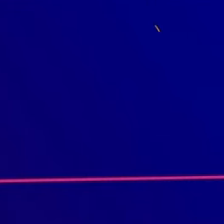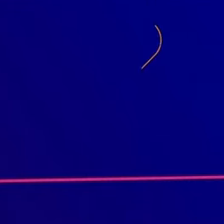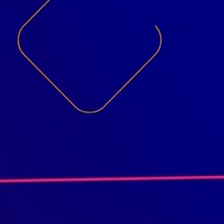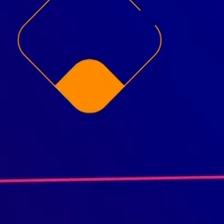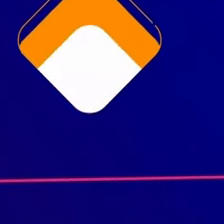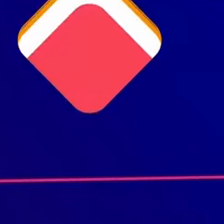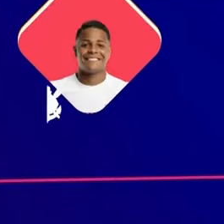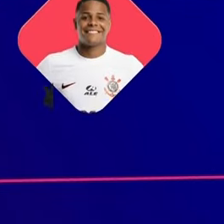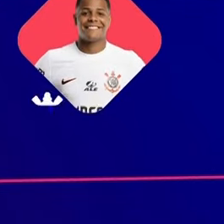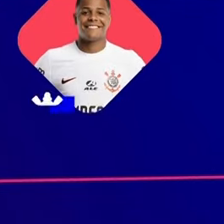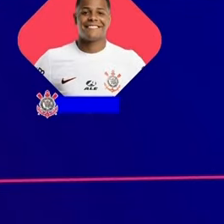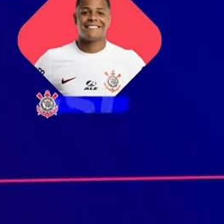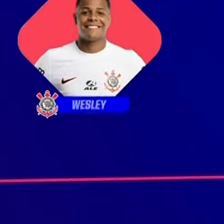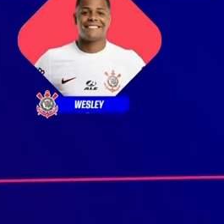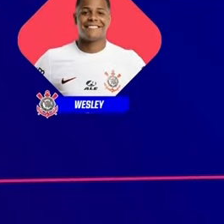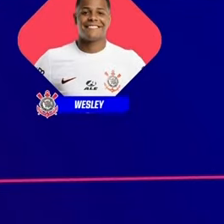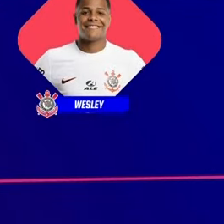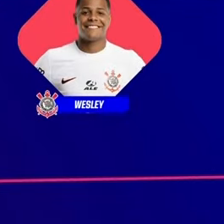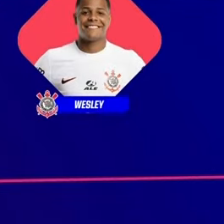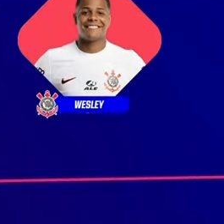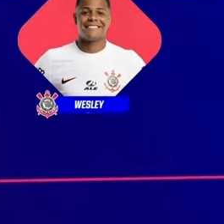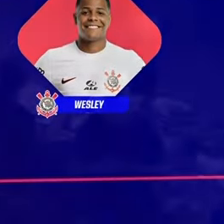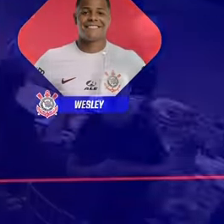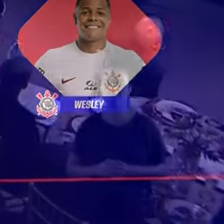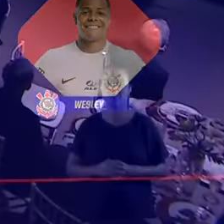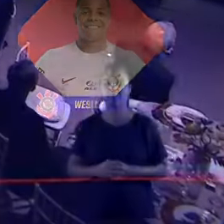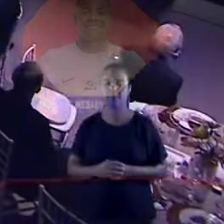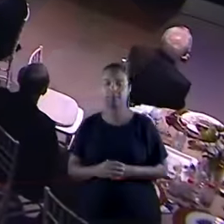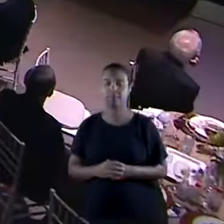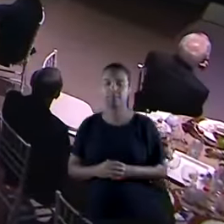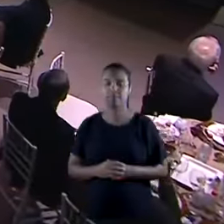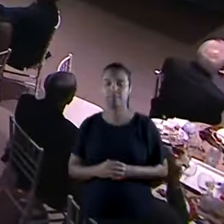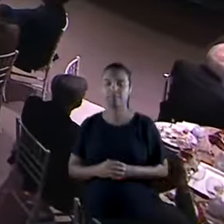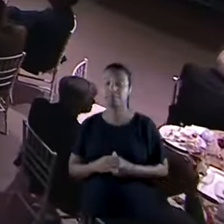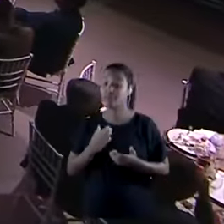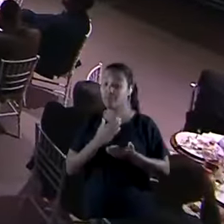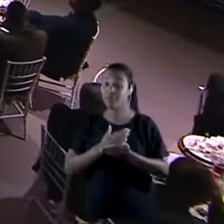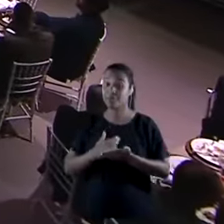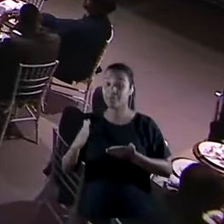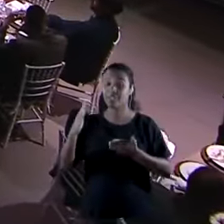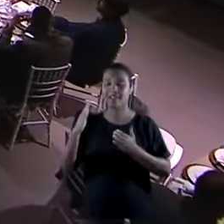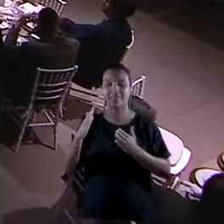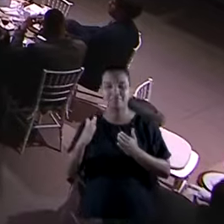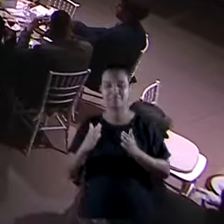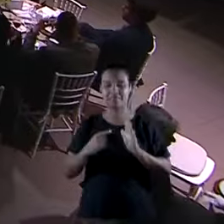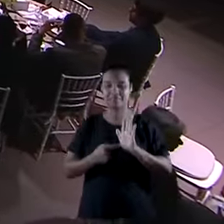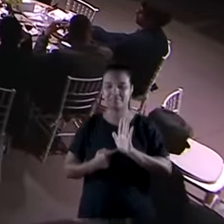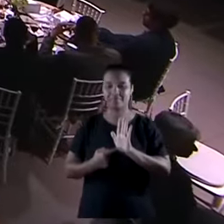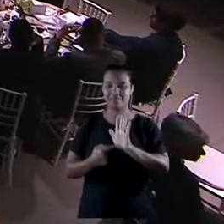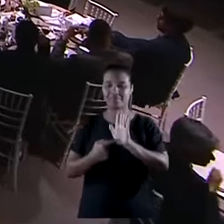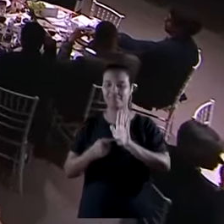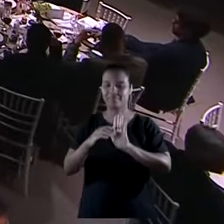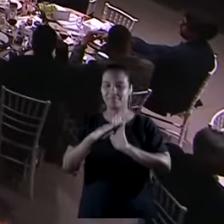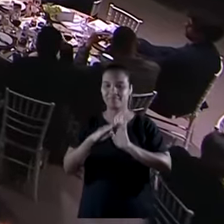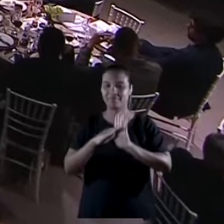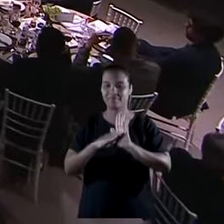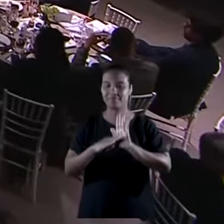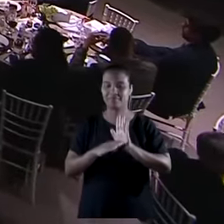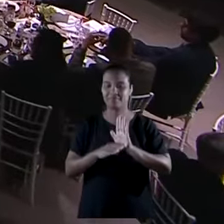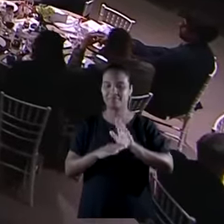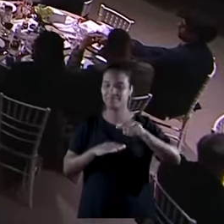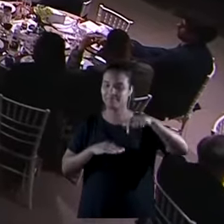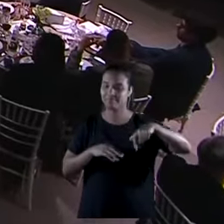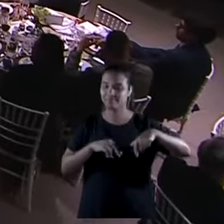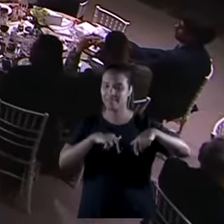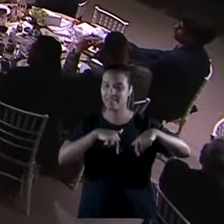Quirino, Matheus Regis e Wesley. Então vamos começar a escalar esse trio de ataque. O